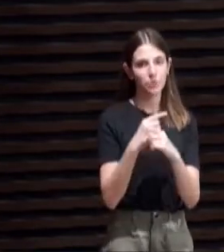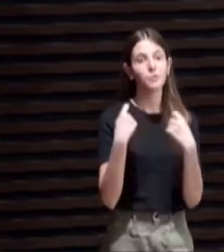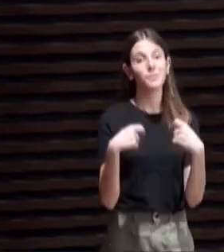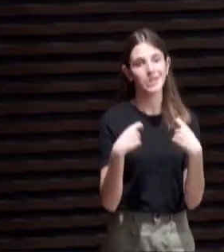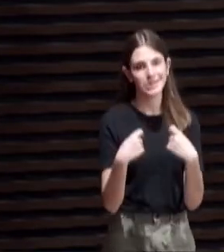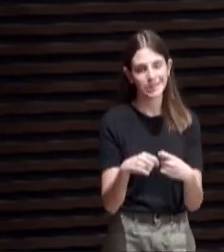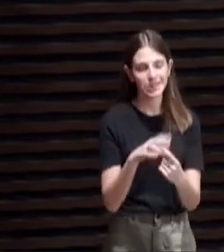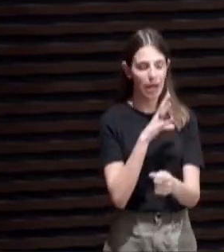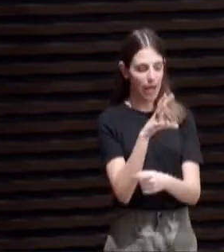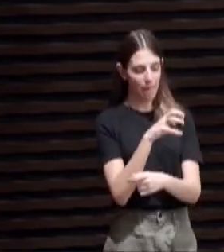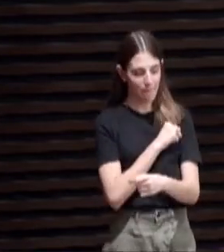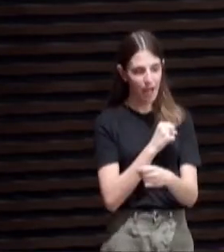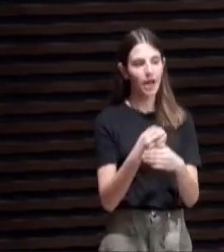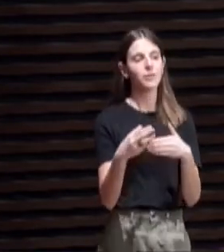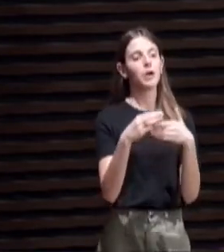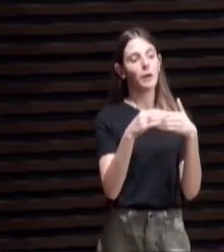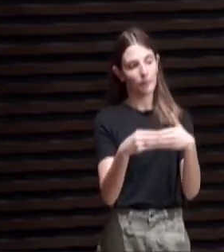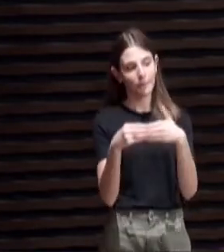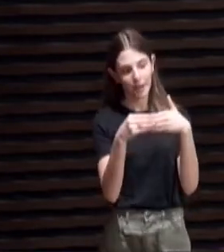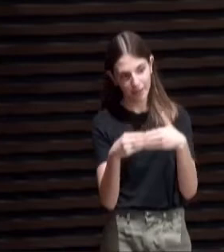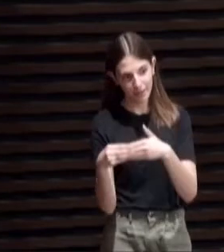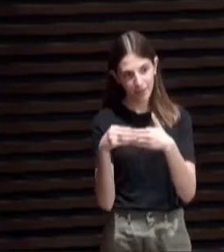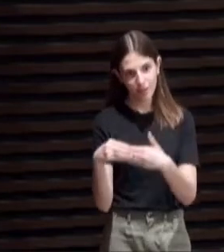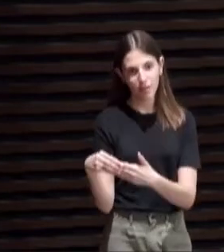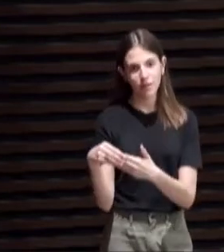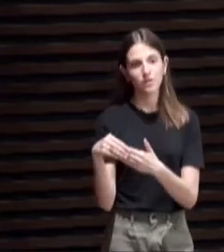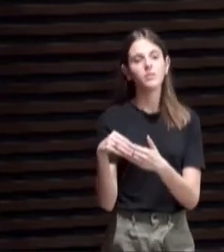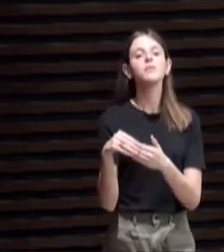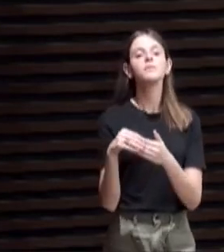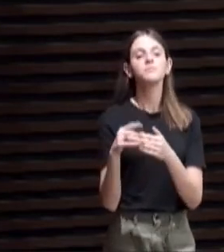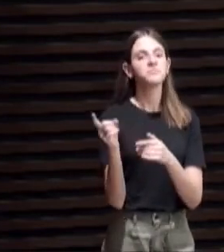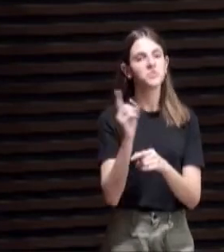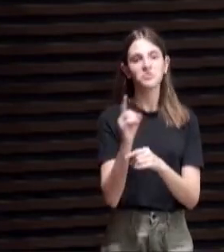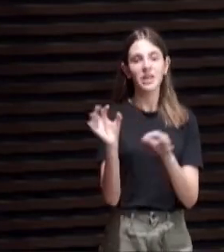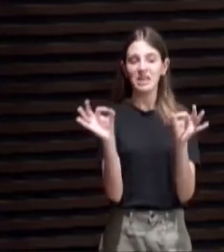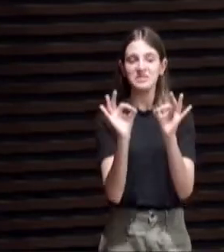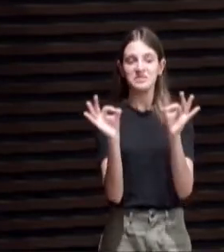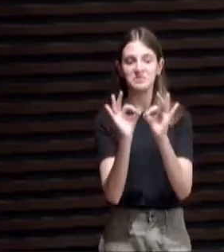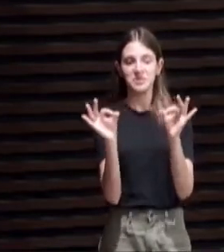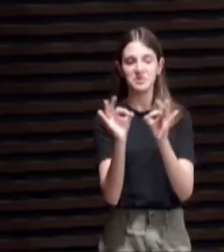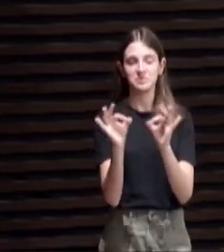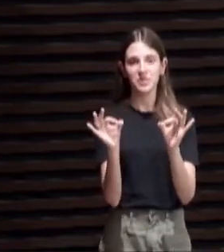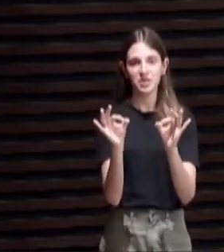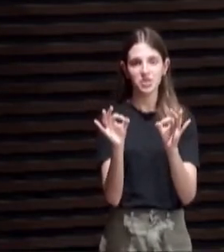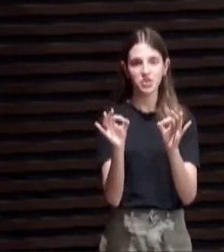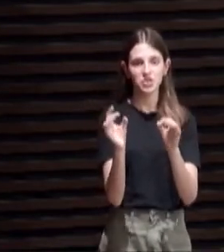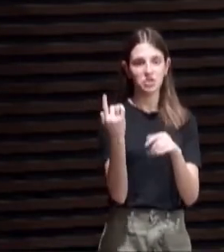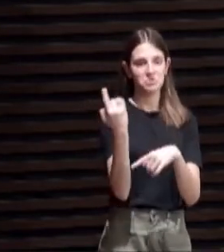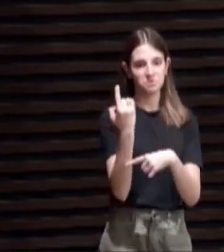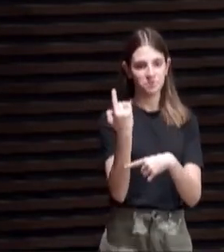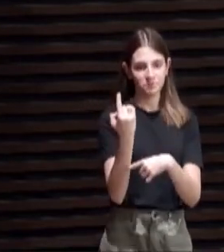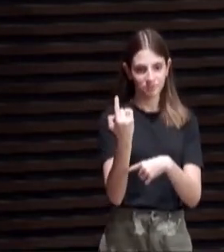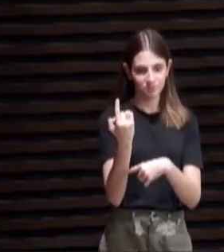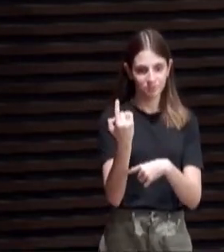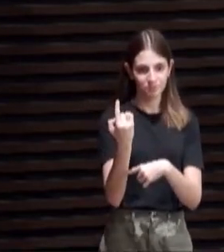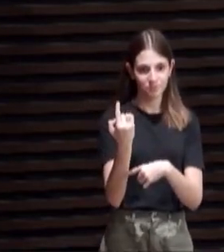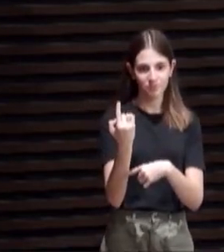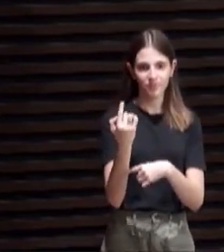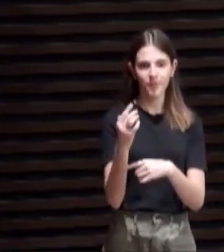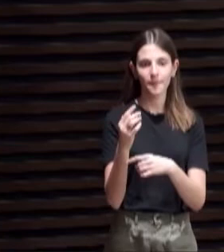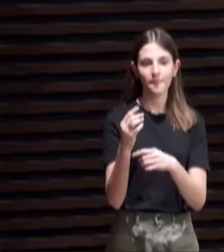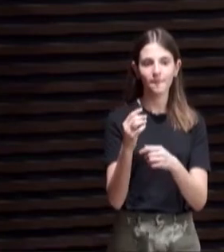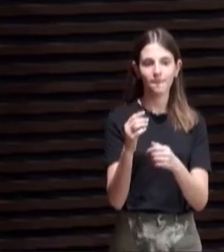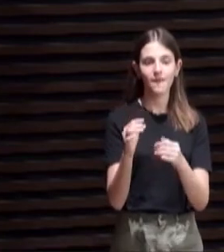Ele é uma mão de obra. Não está lá simplesmente trabalhando, não faz parte de nenhum movimento discipulado na igreja. A igreja